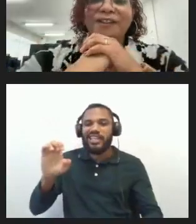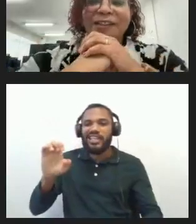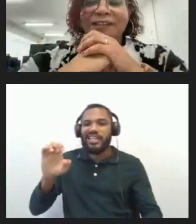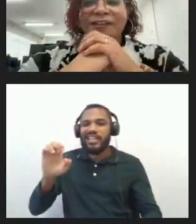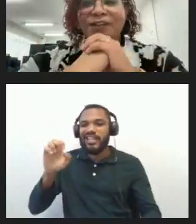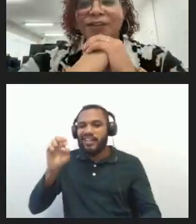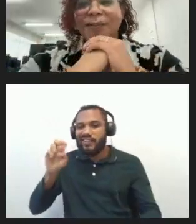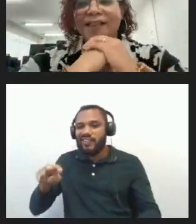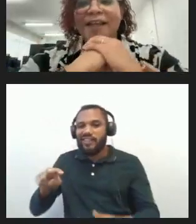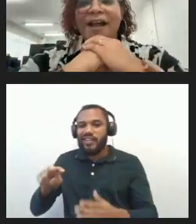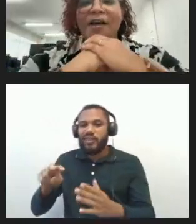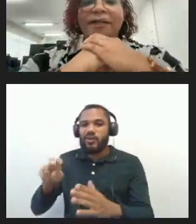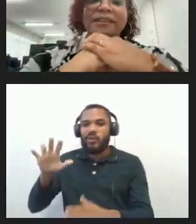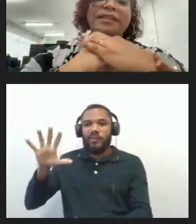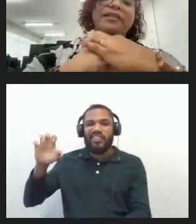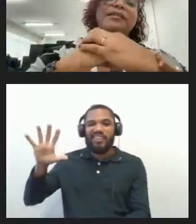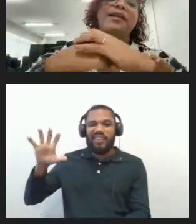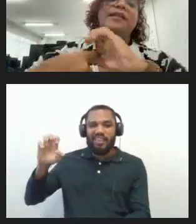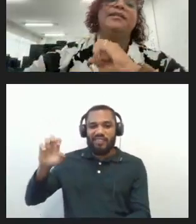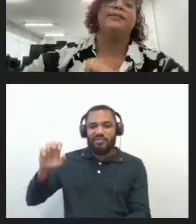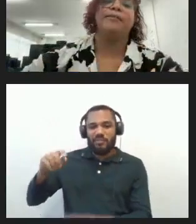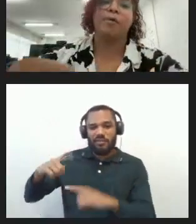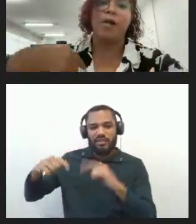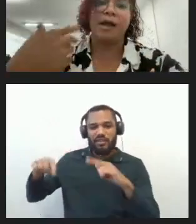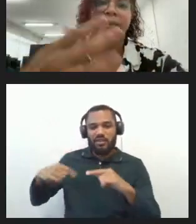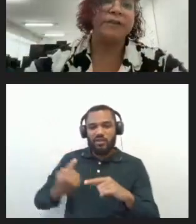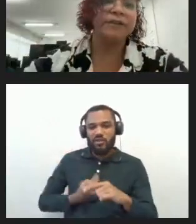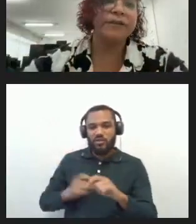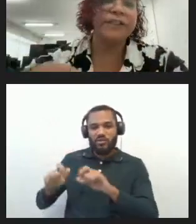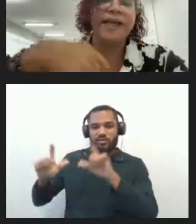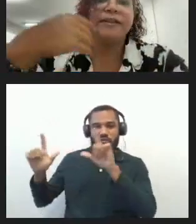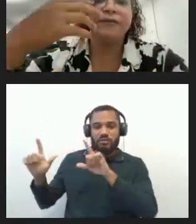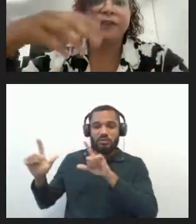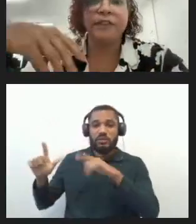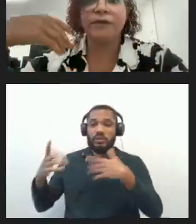PDF do nosso material. Aí, se quiserem